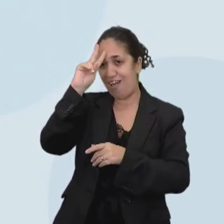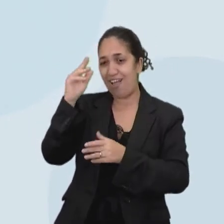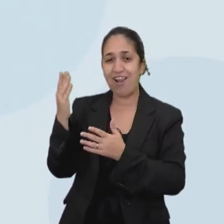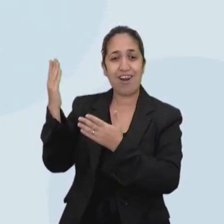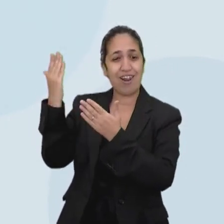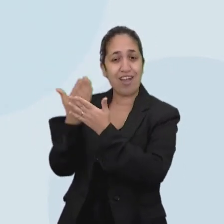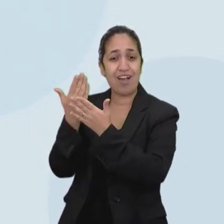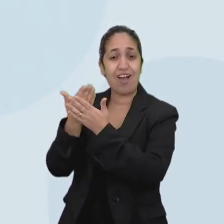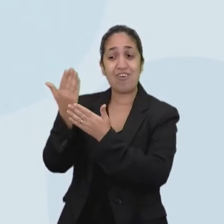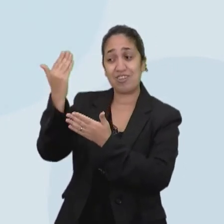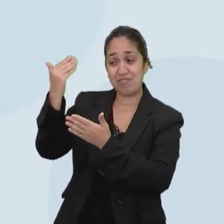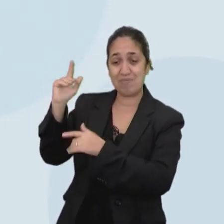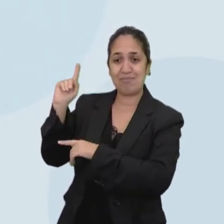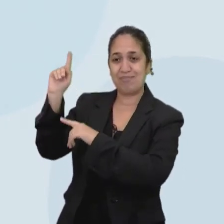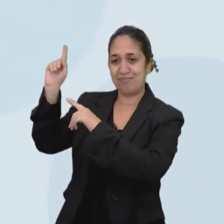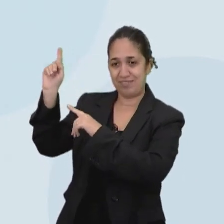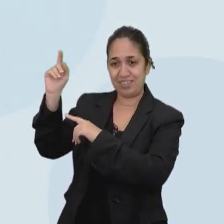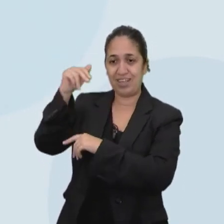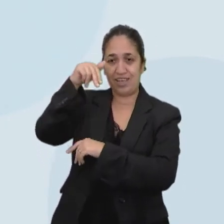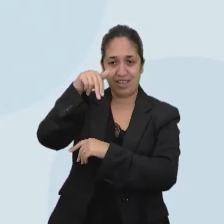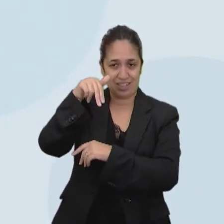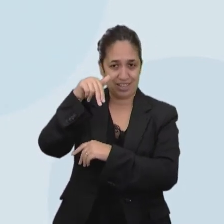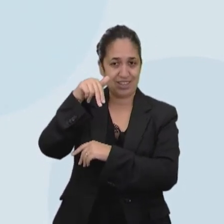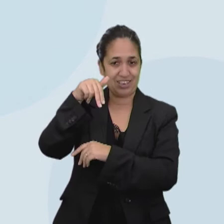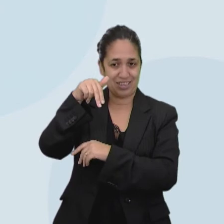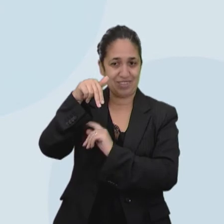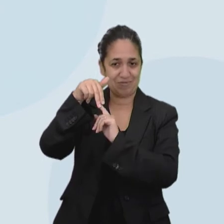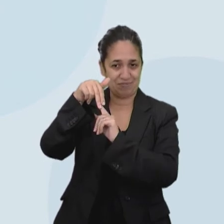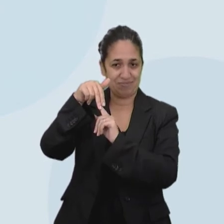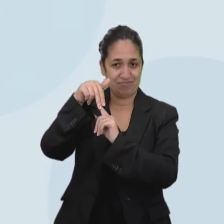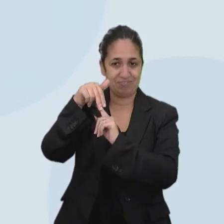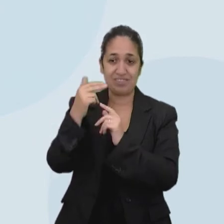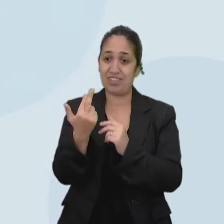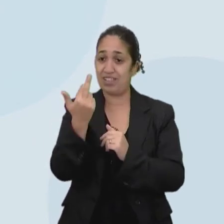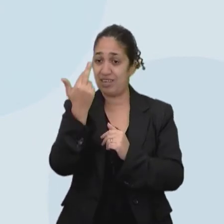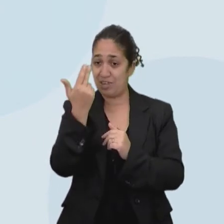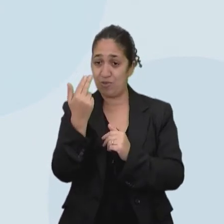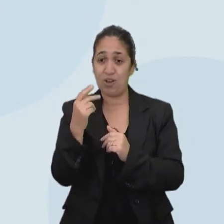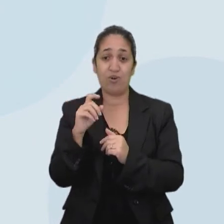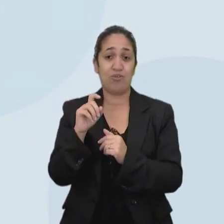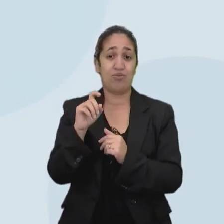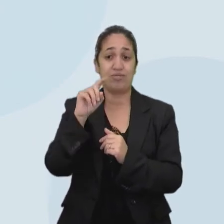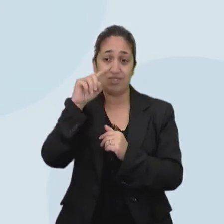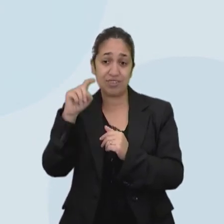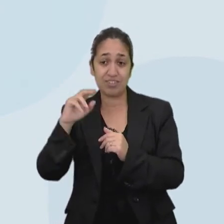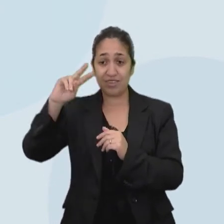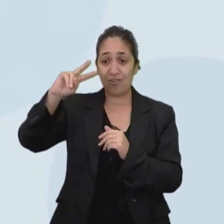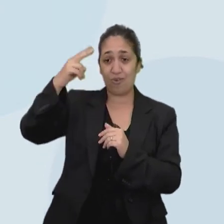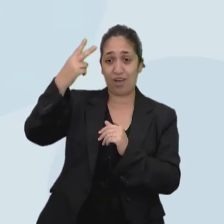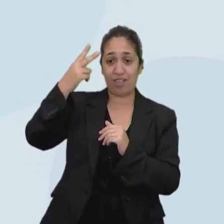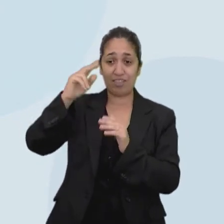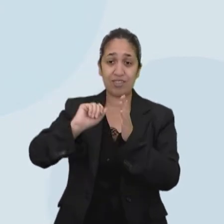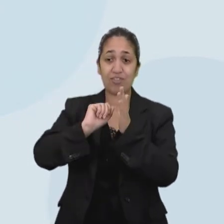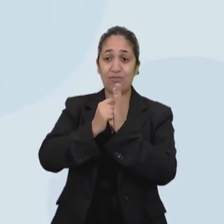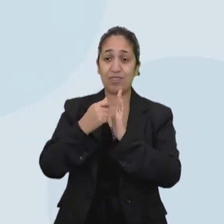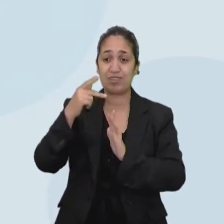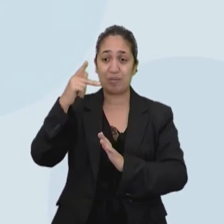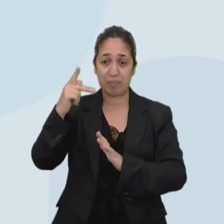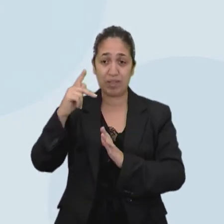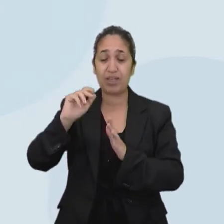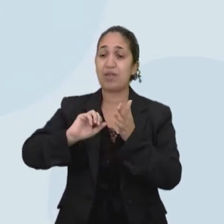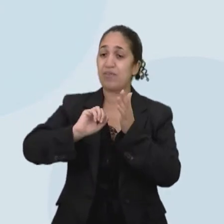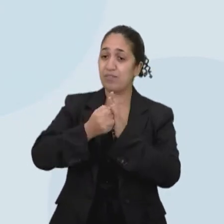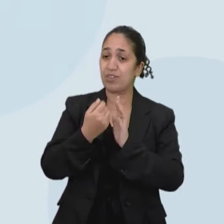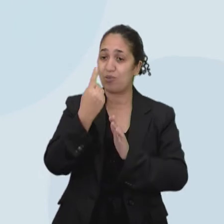na aula anterior? N, ou seja, o tamanho de uma amostra, é igual a Z ao quadrado vezes P, que multiplica 1 menos P dividido por